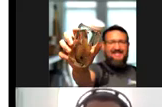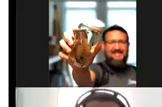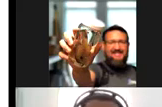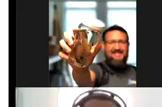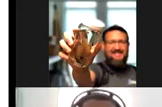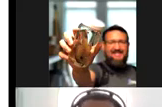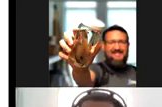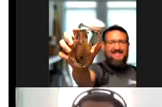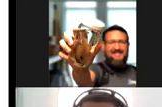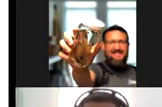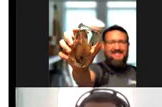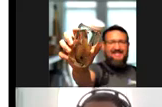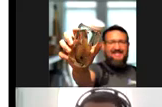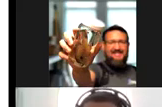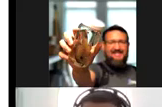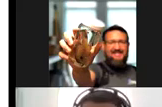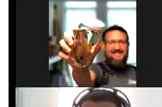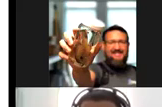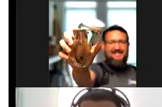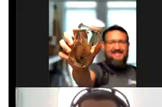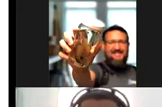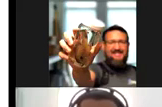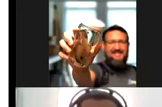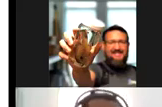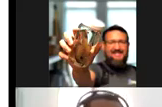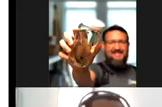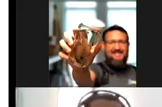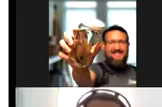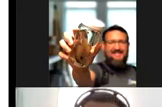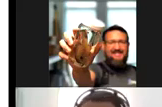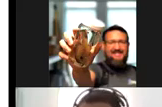pressões ambientais, que vai sofrer os processos, né?